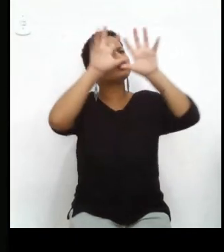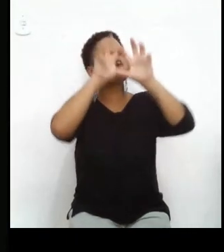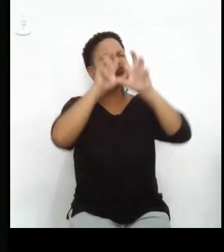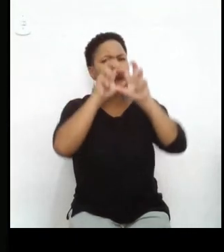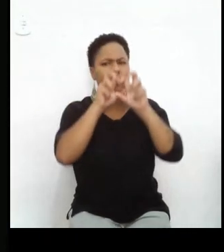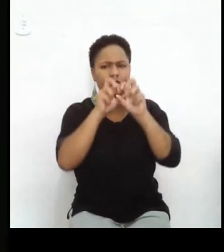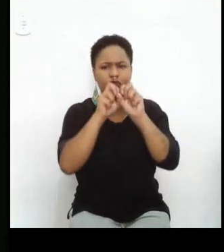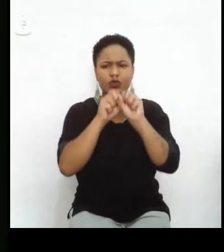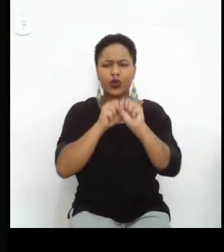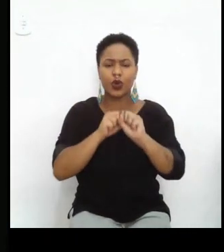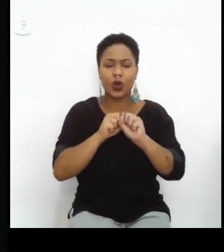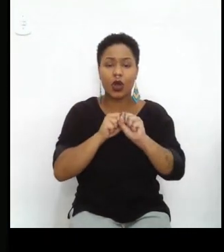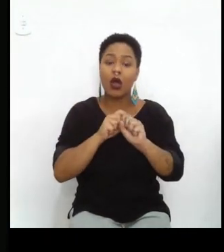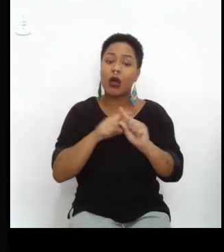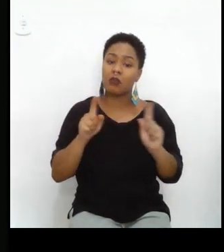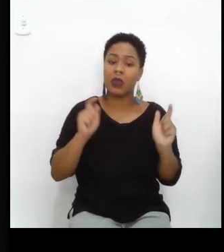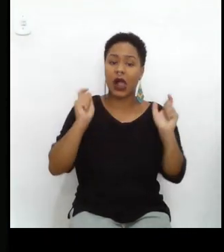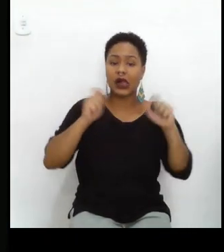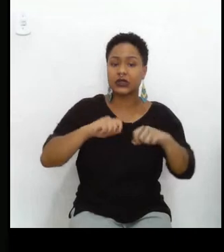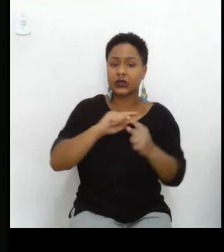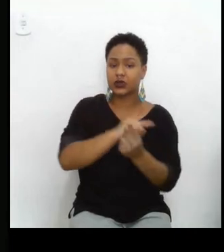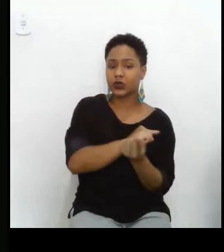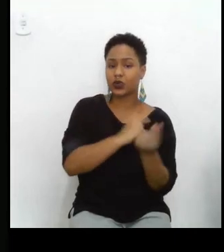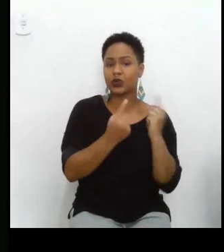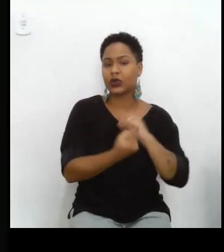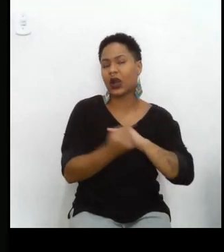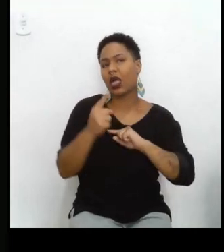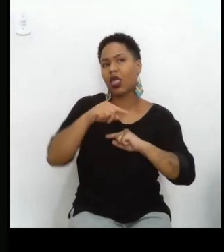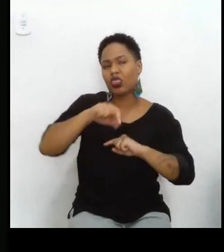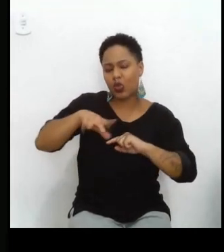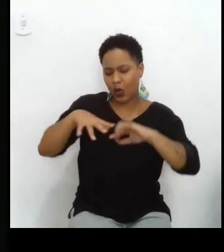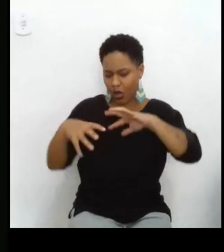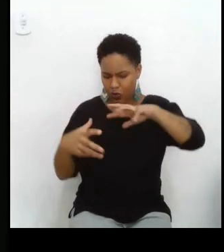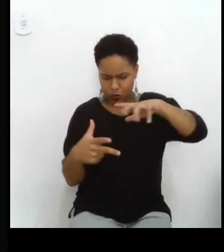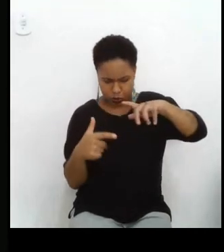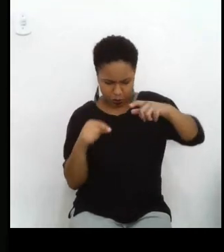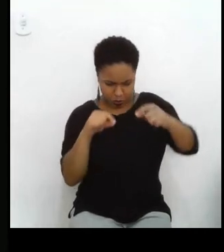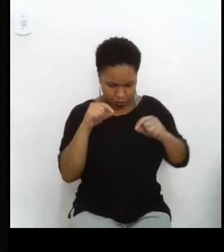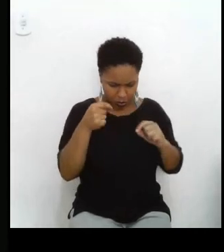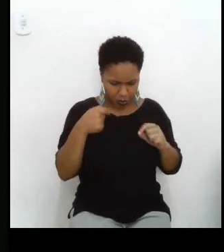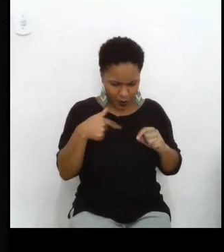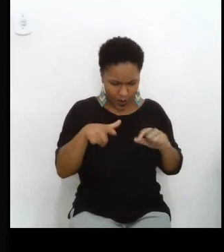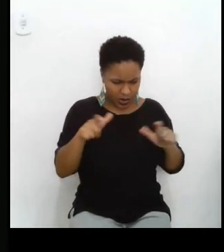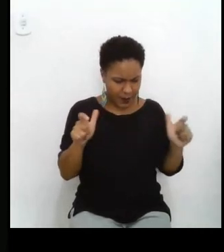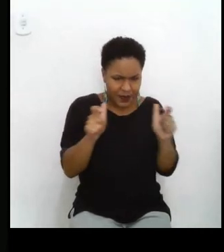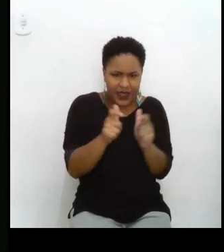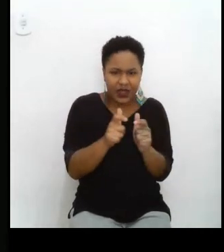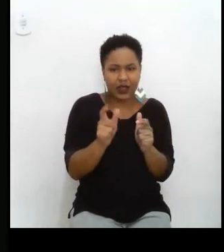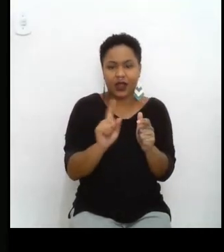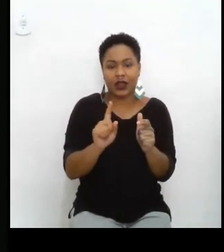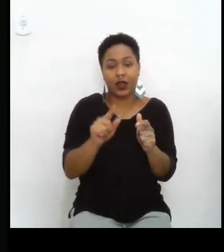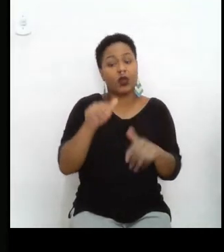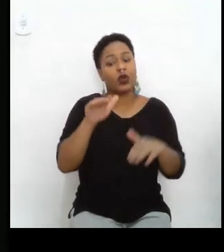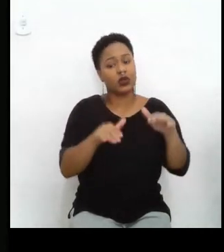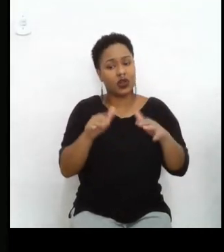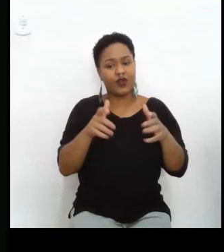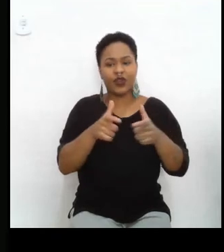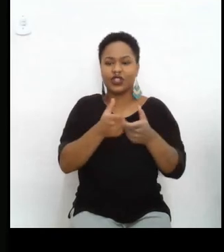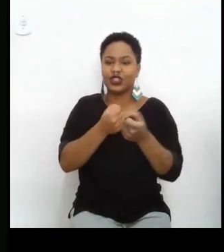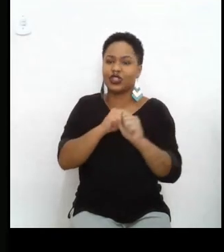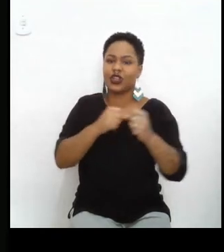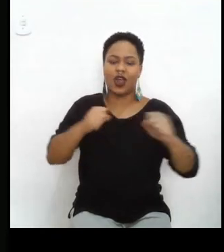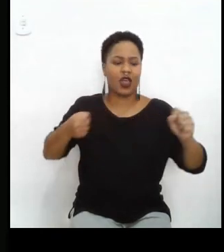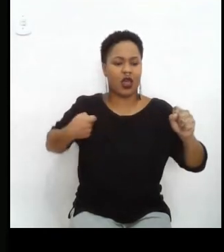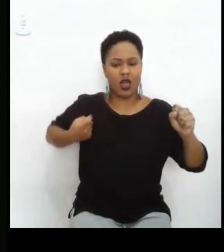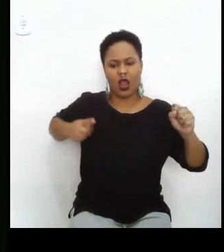pode ser ao contrário que não é de férias buracado aqui a pequena talvez ela seja gigante com milhões de quilômetros de distância